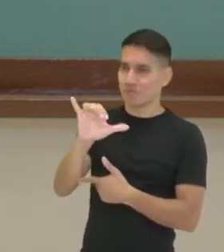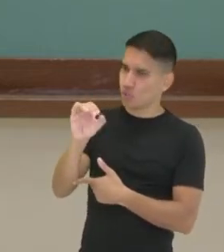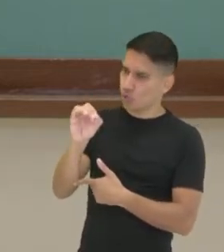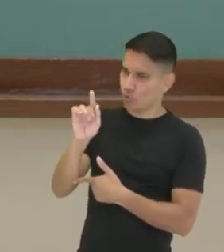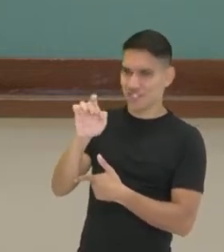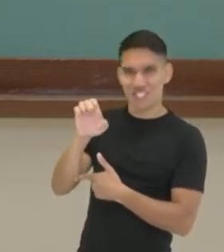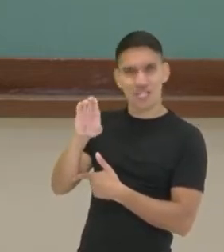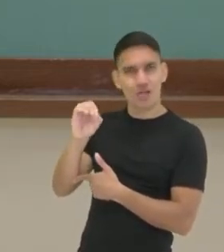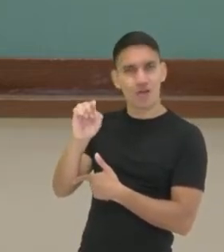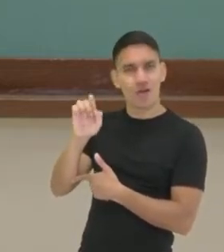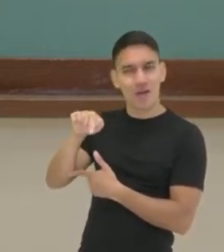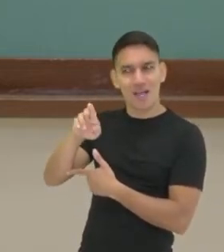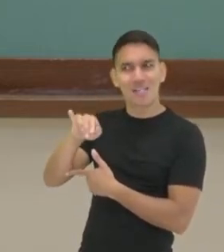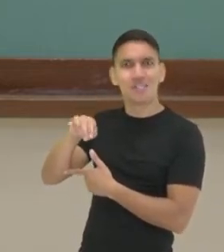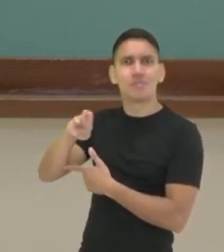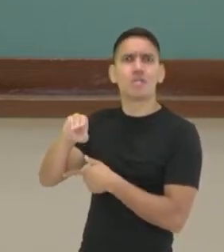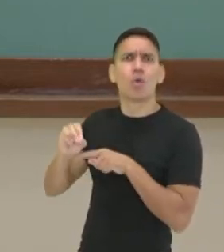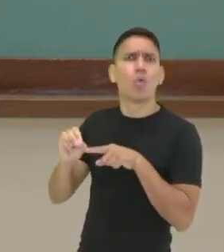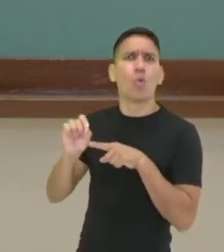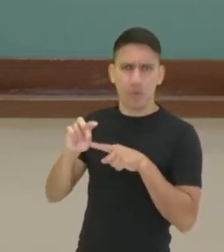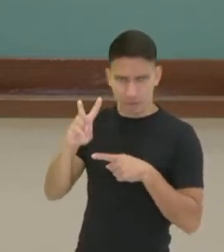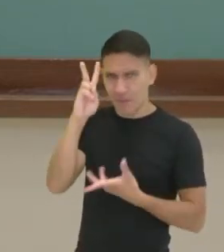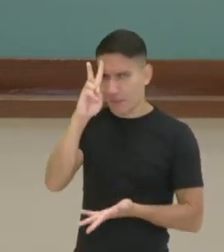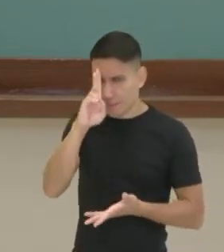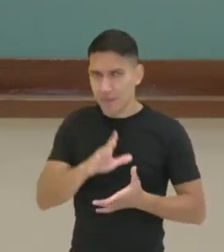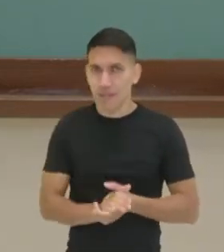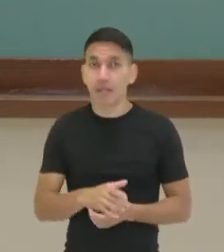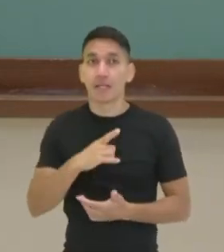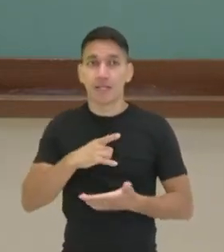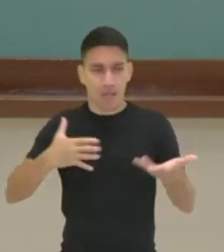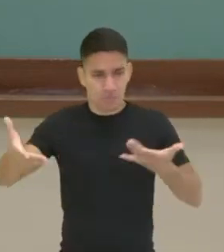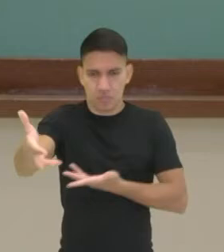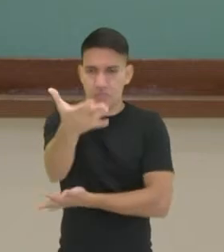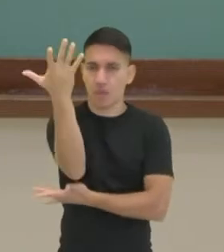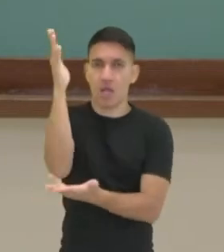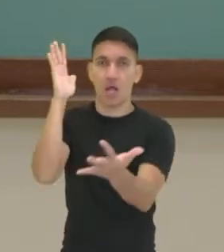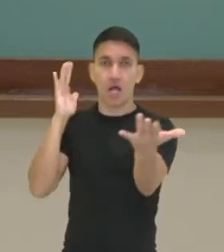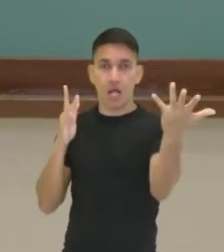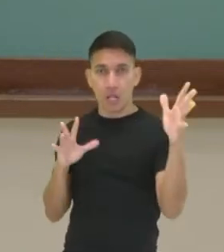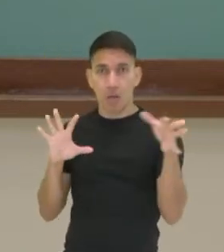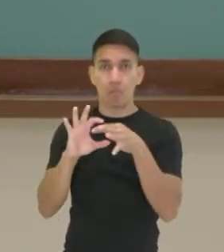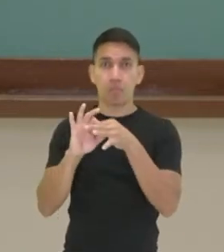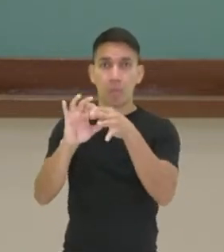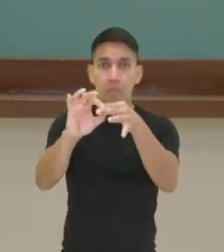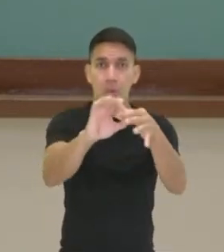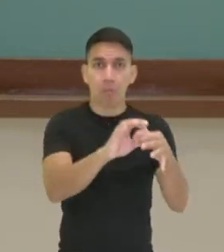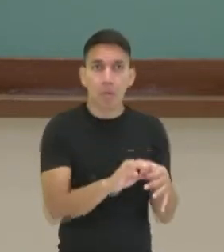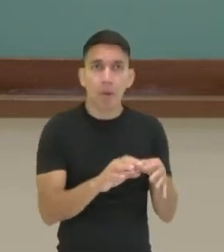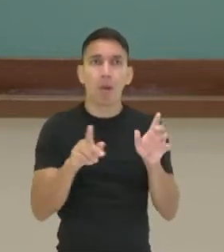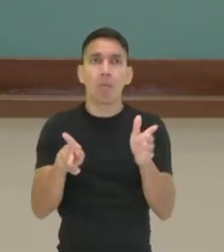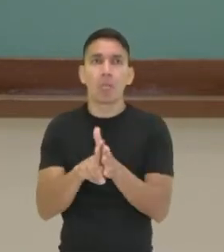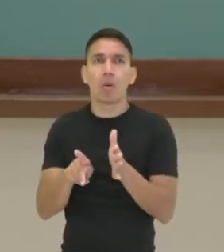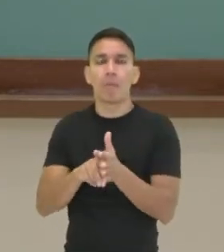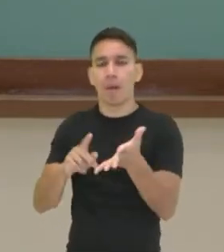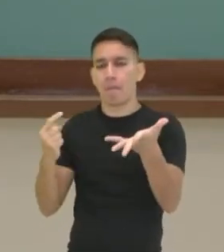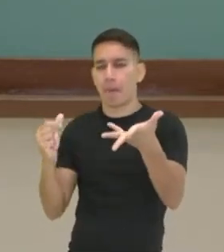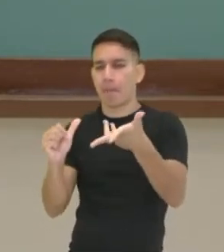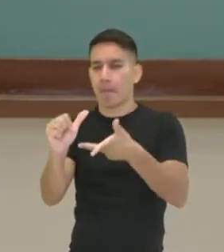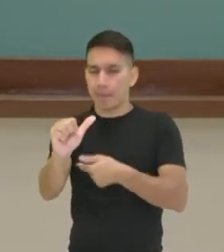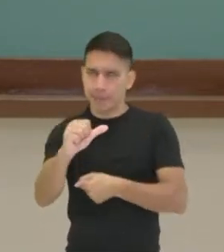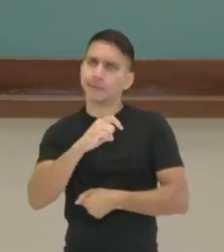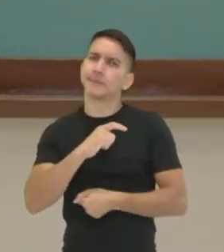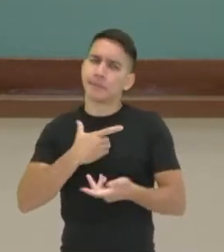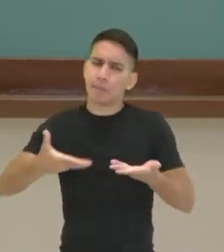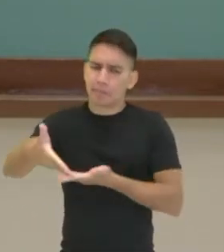isso, né? Lembra que existe ali a interação entre o ambiente com seus fatores chamados abióticos, importantíssimos, e